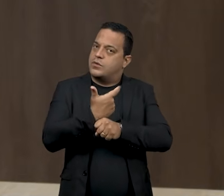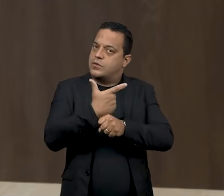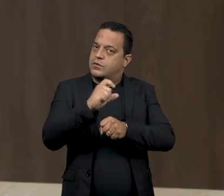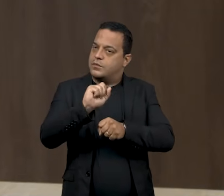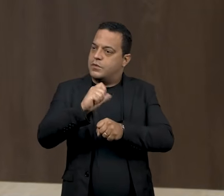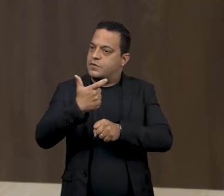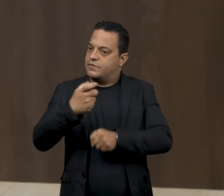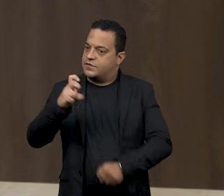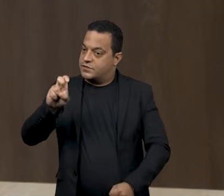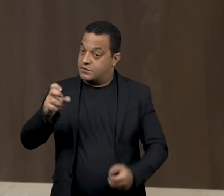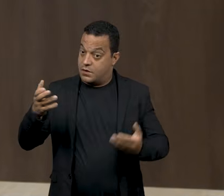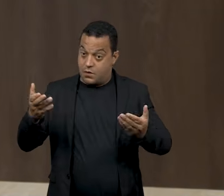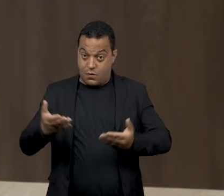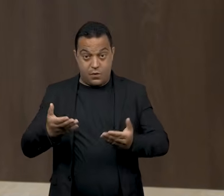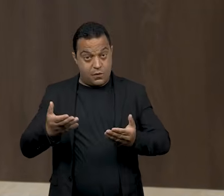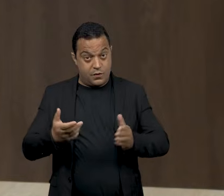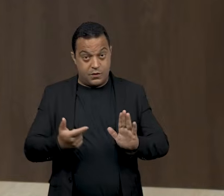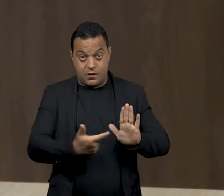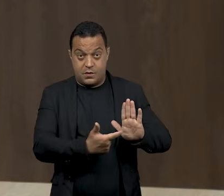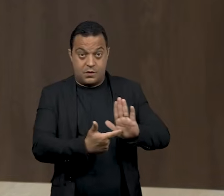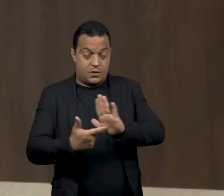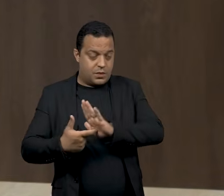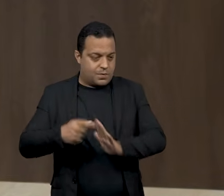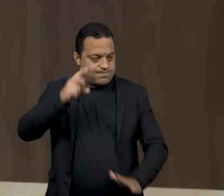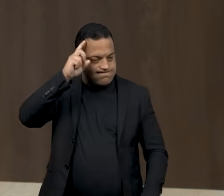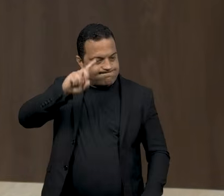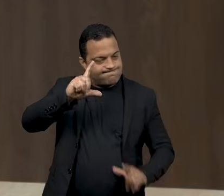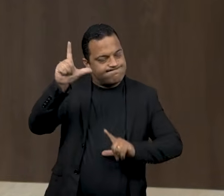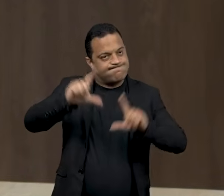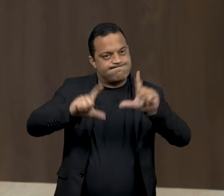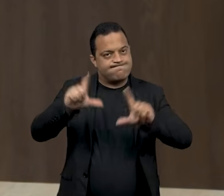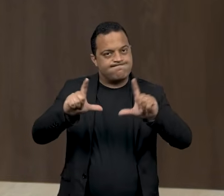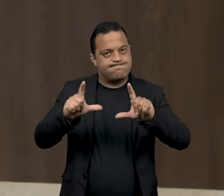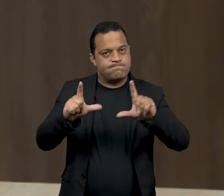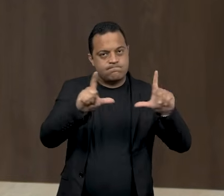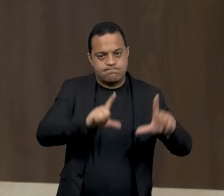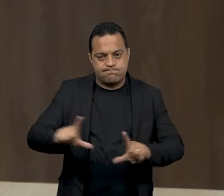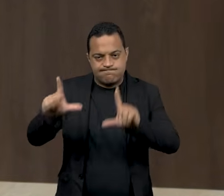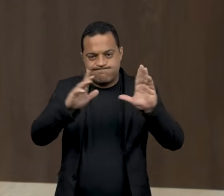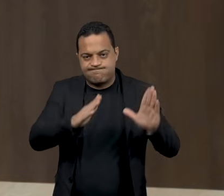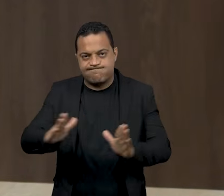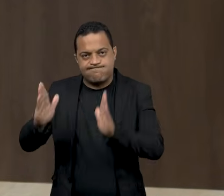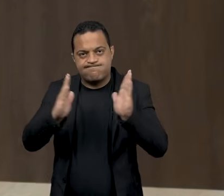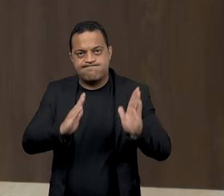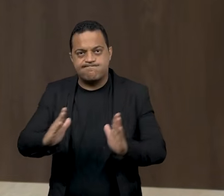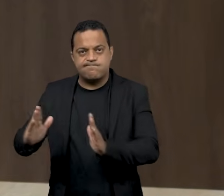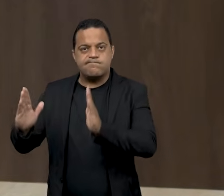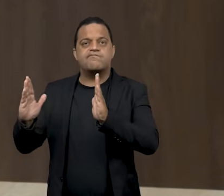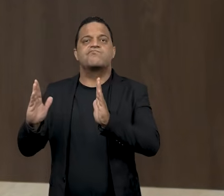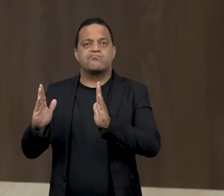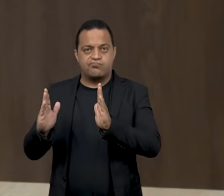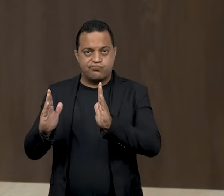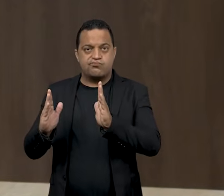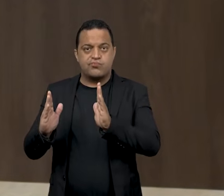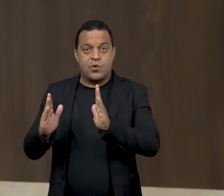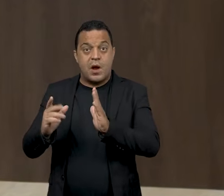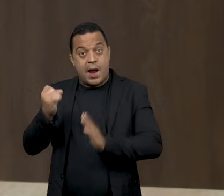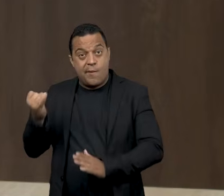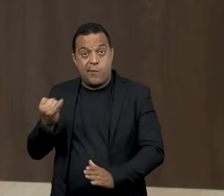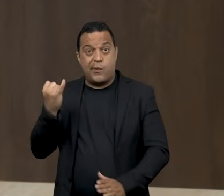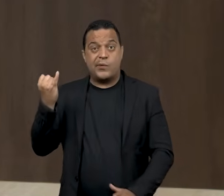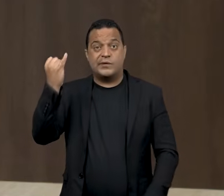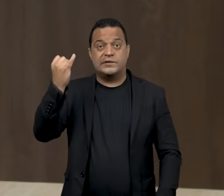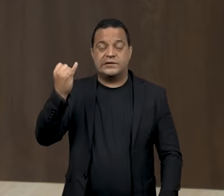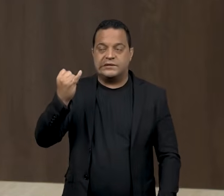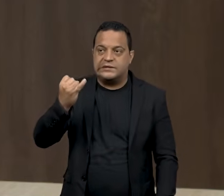desse episódio. E relembrar alguns episódios, como estamos fazendo de fato, é algo que